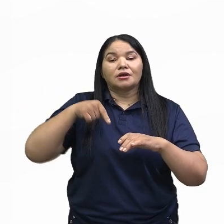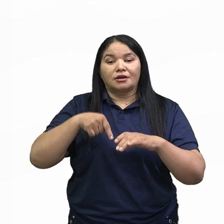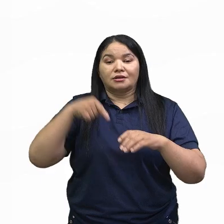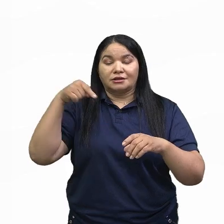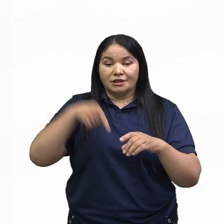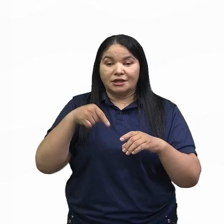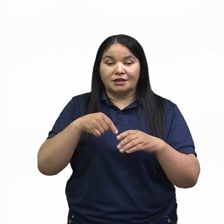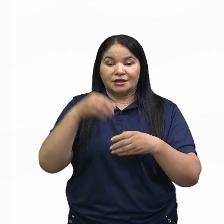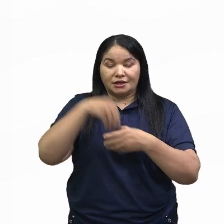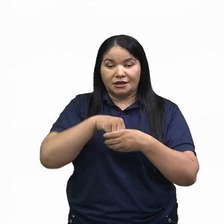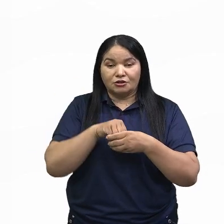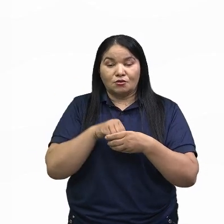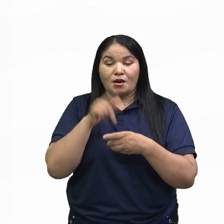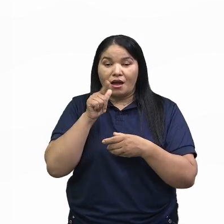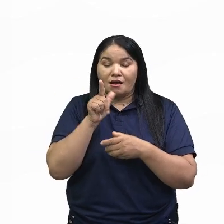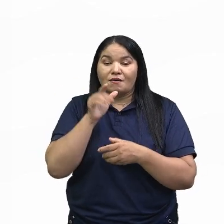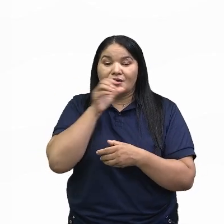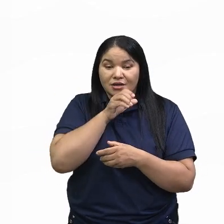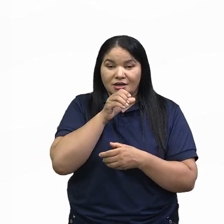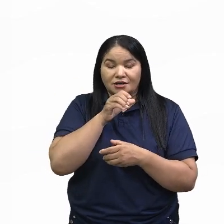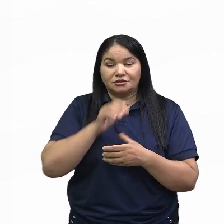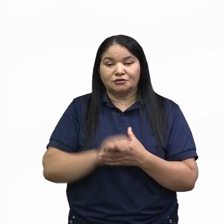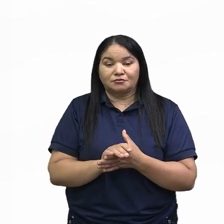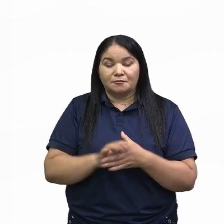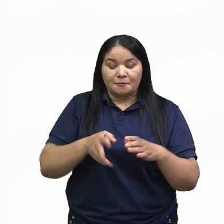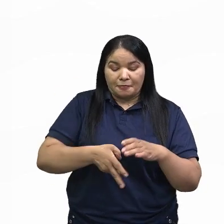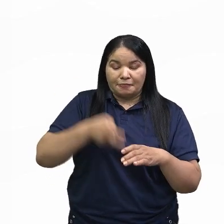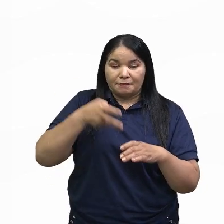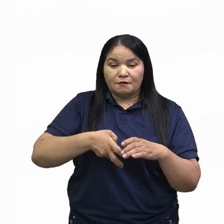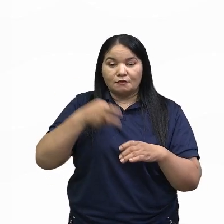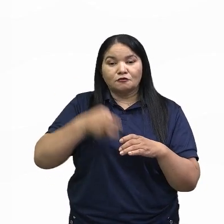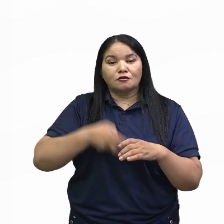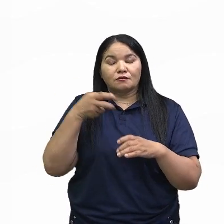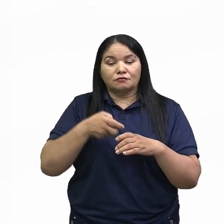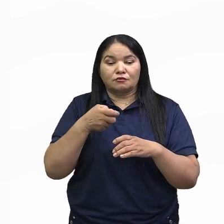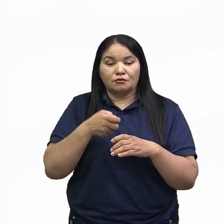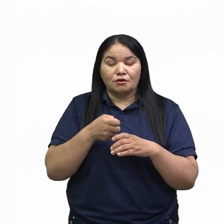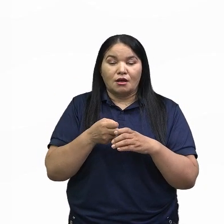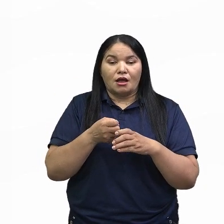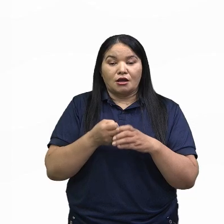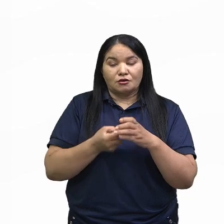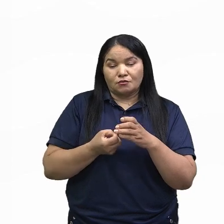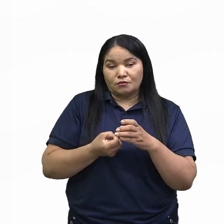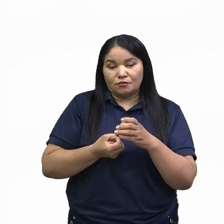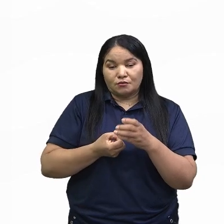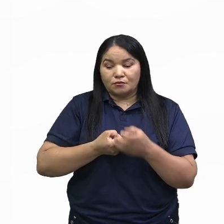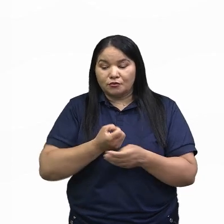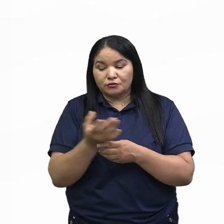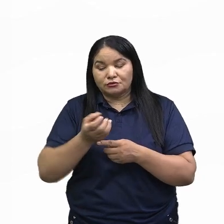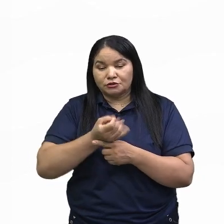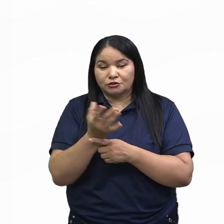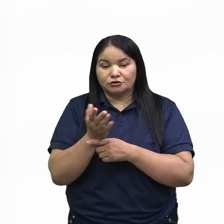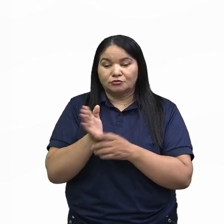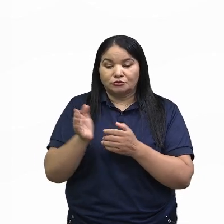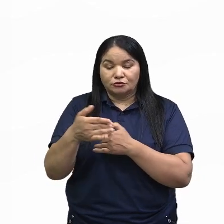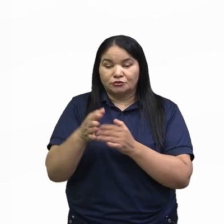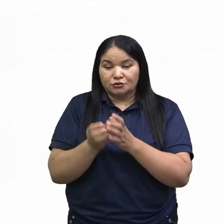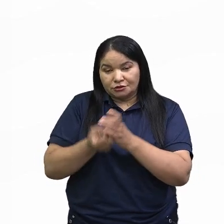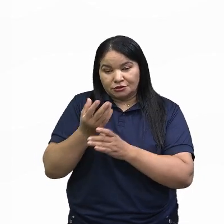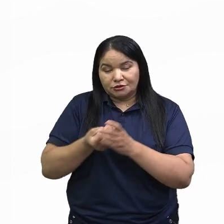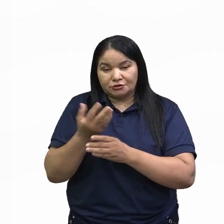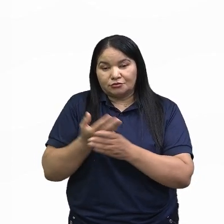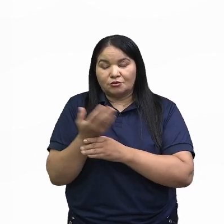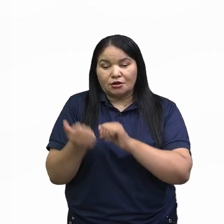água quente, os quais devem ser retirados por dutos e conduzidos a um gerador na superfície da Terra para a transformação da